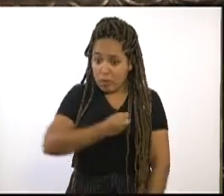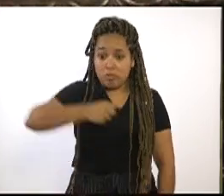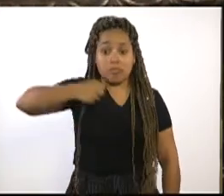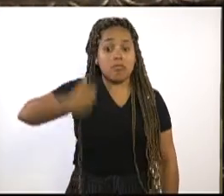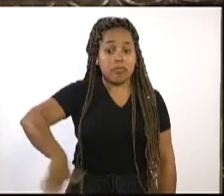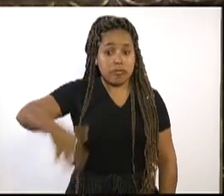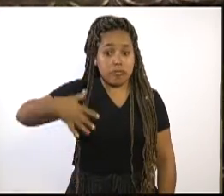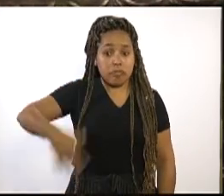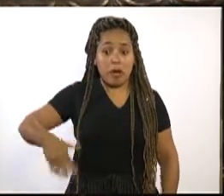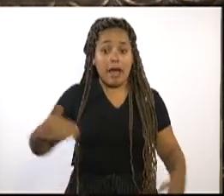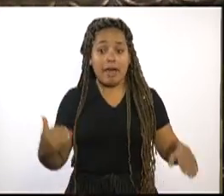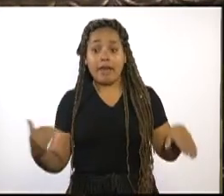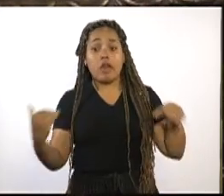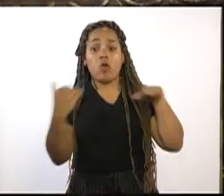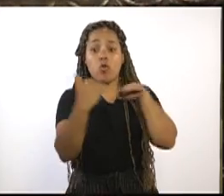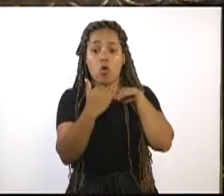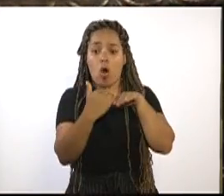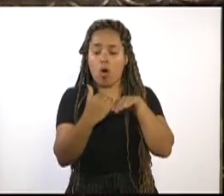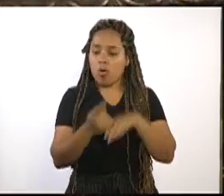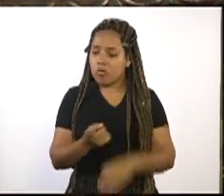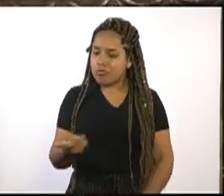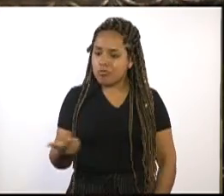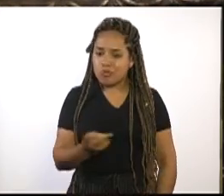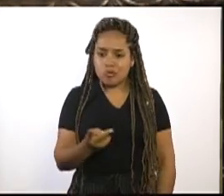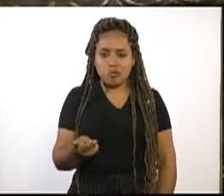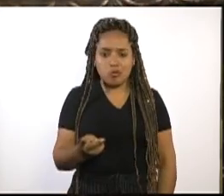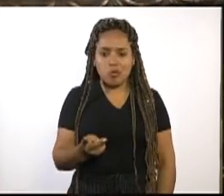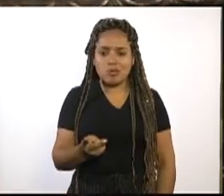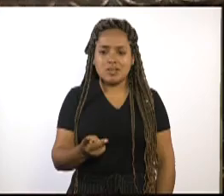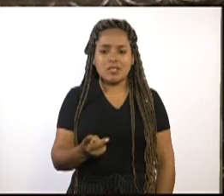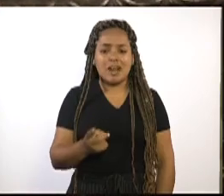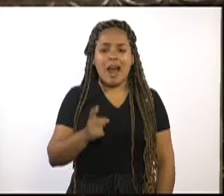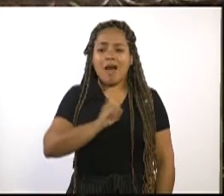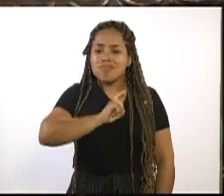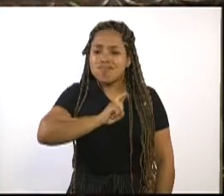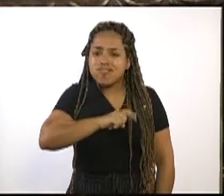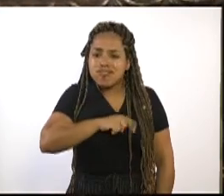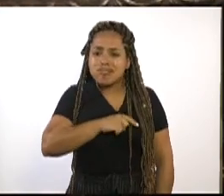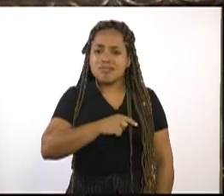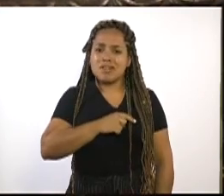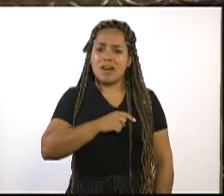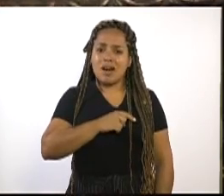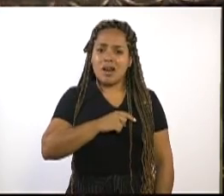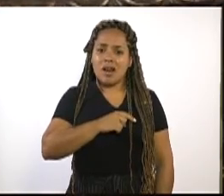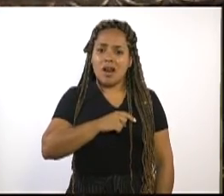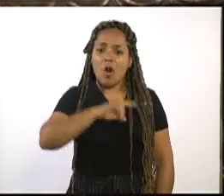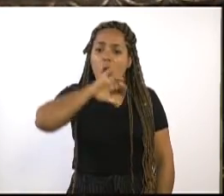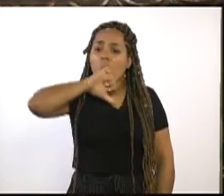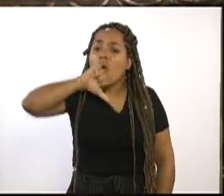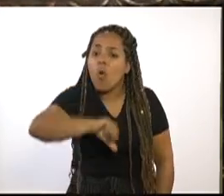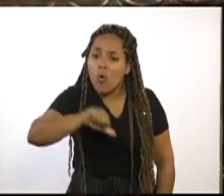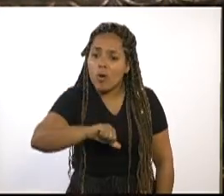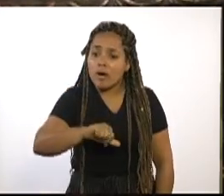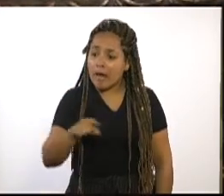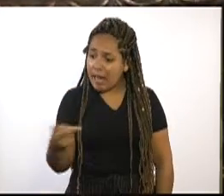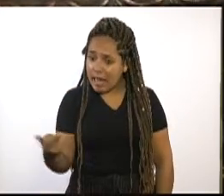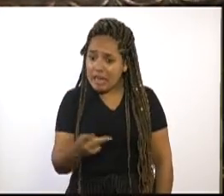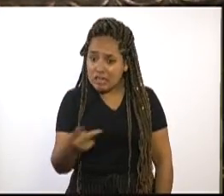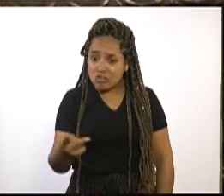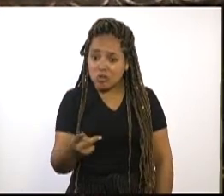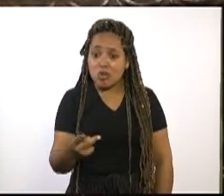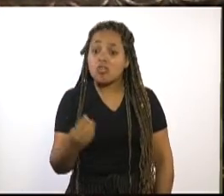eram dois tiranos que se admiravam e se